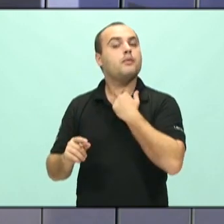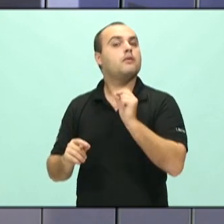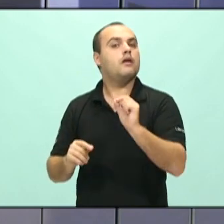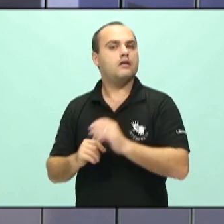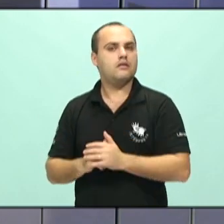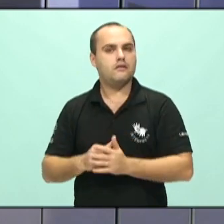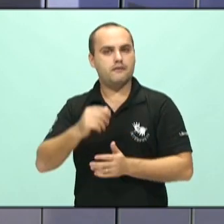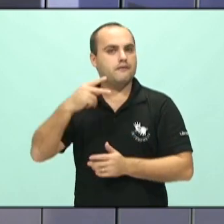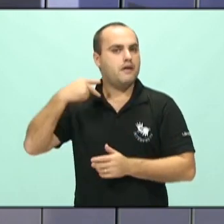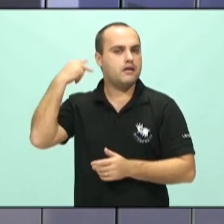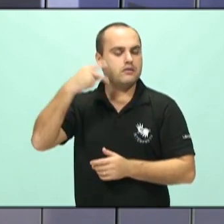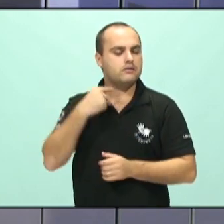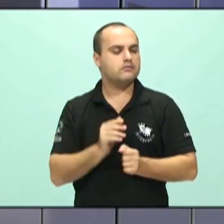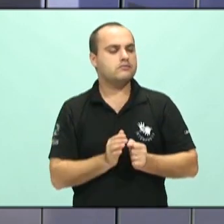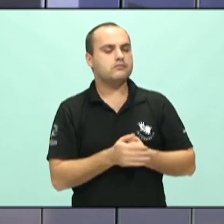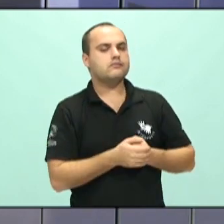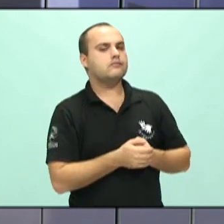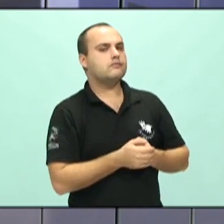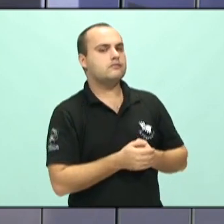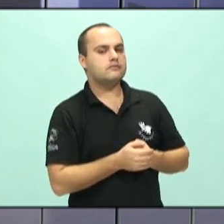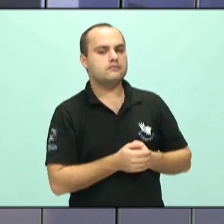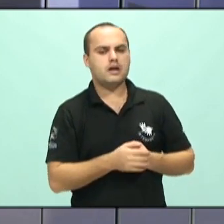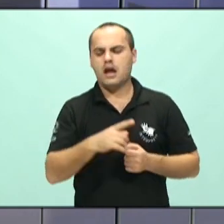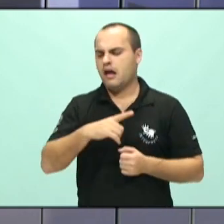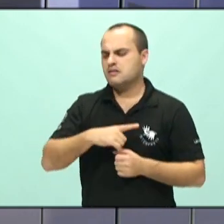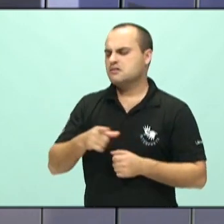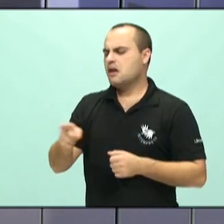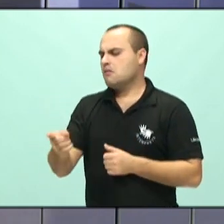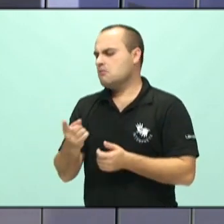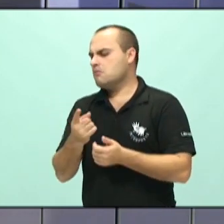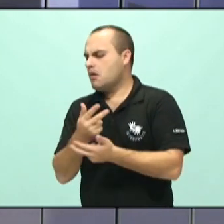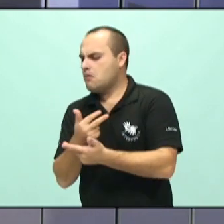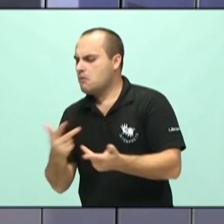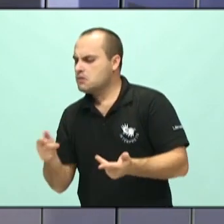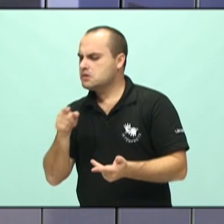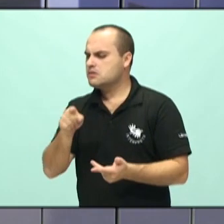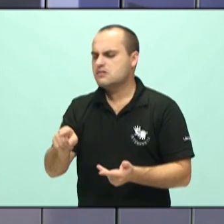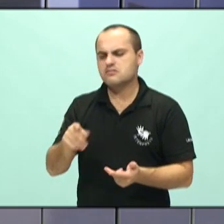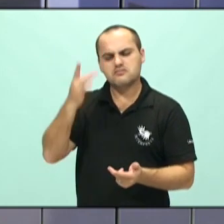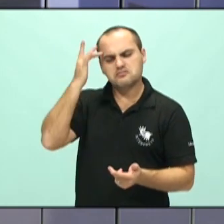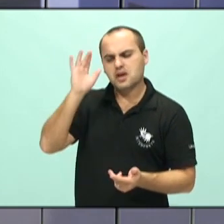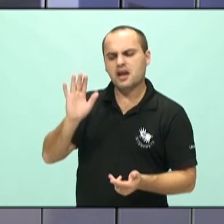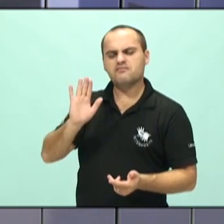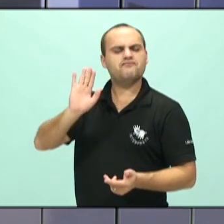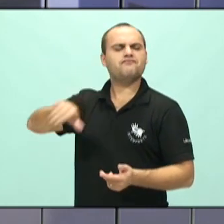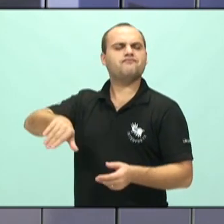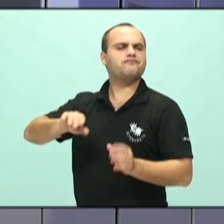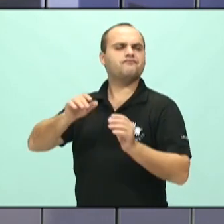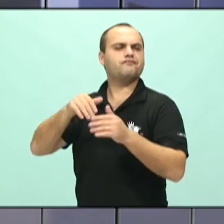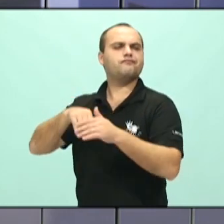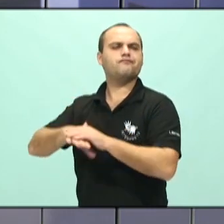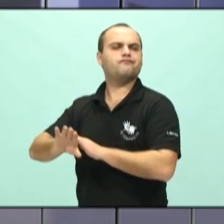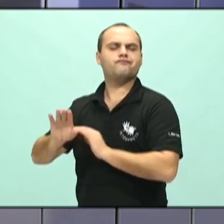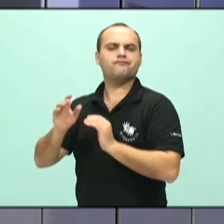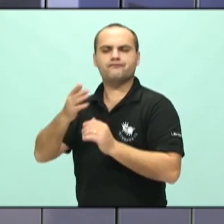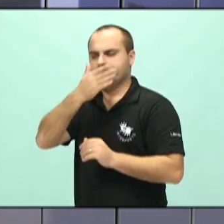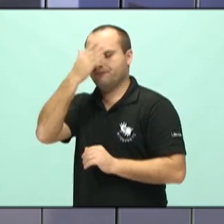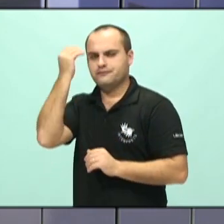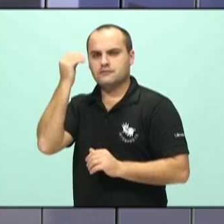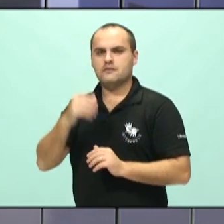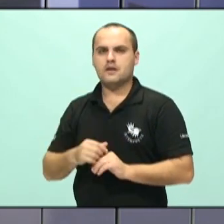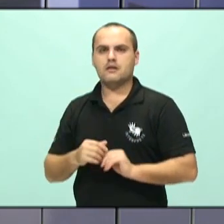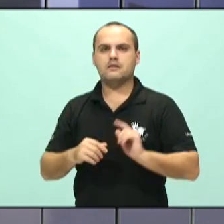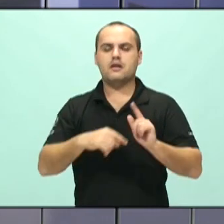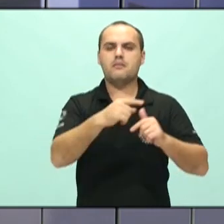prevaricar. É o vereador dizer, tem uma coisa aqui, mas não sei, vou ficar na dúvida. E deixar acontecer um prejuízo ao